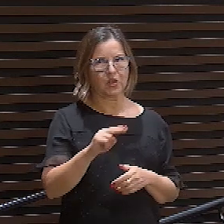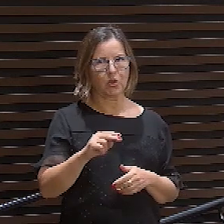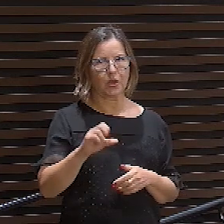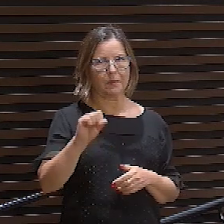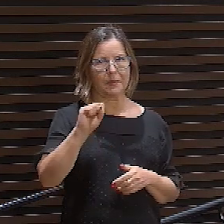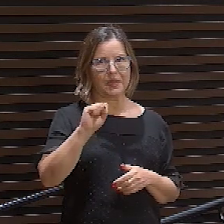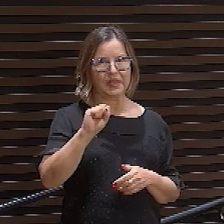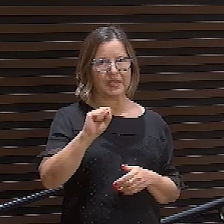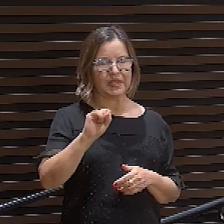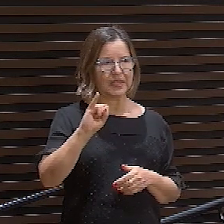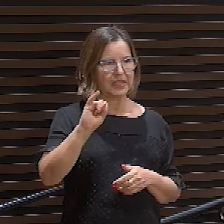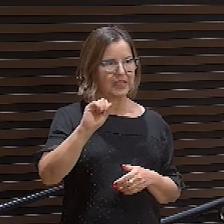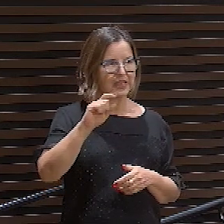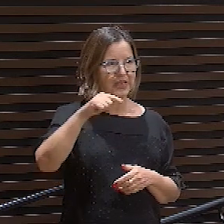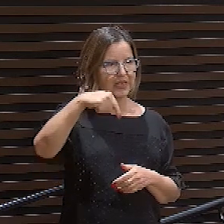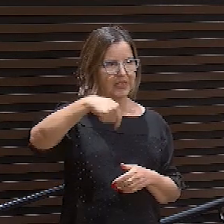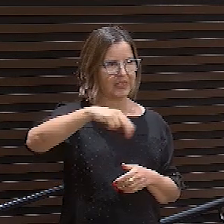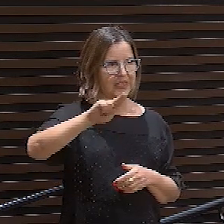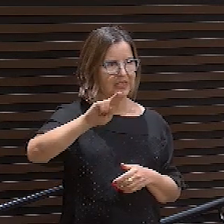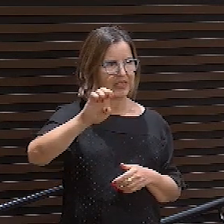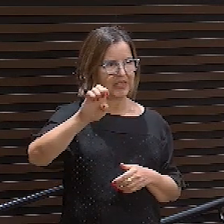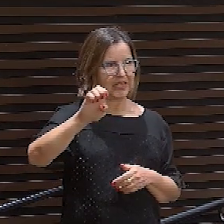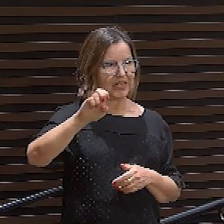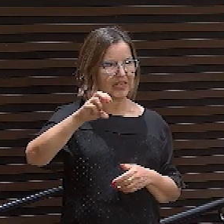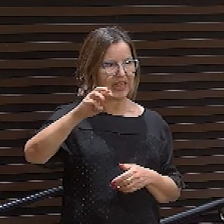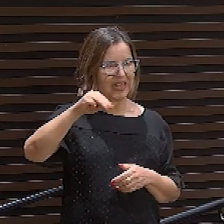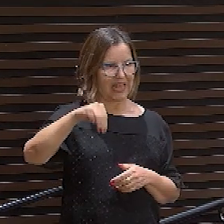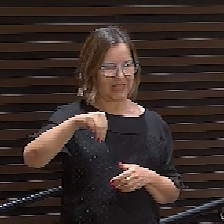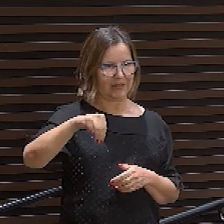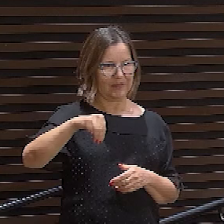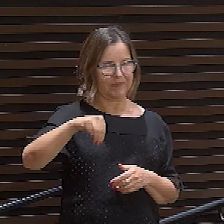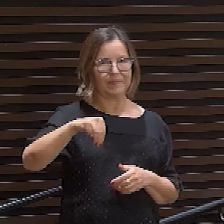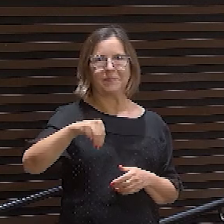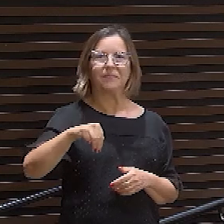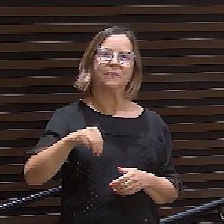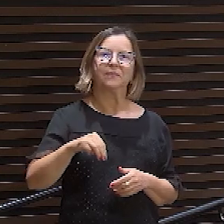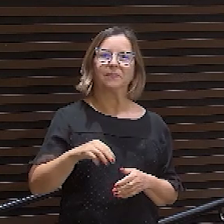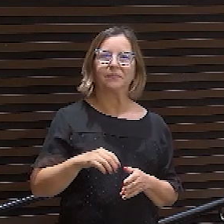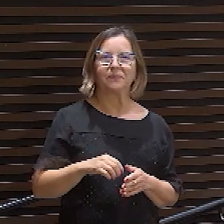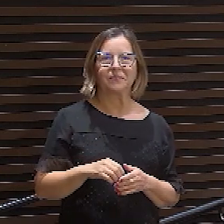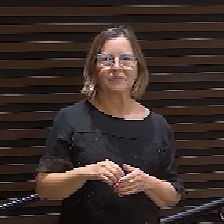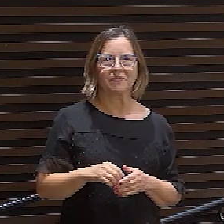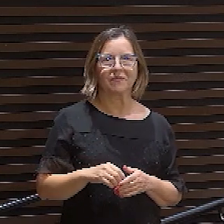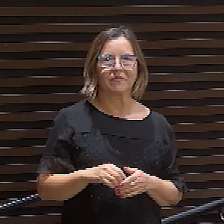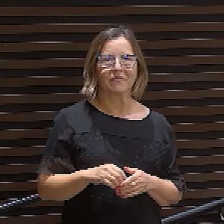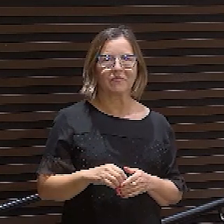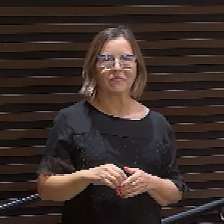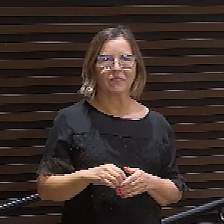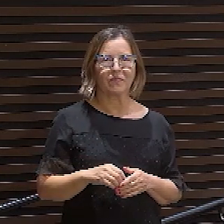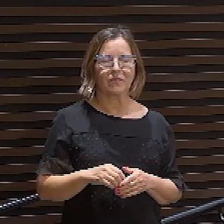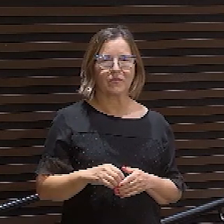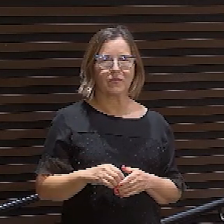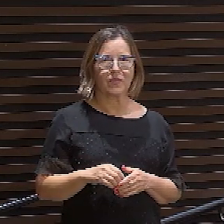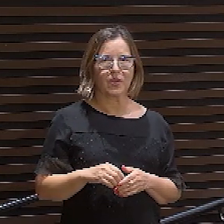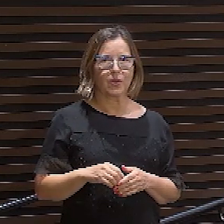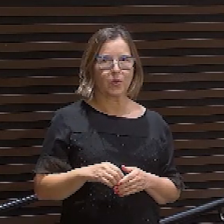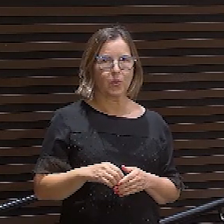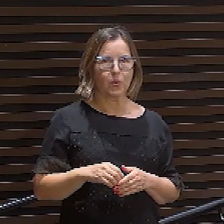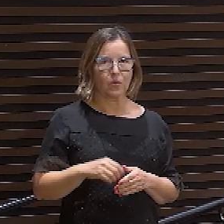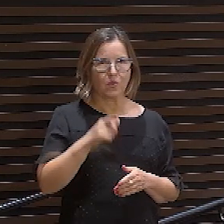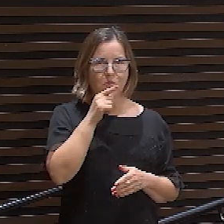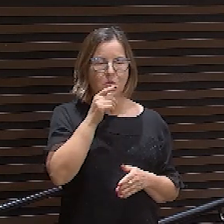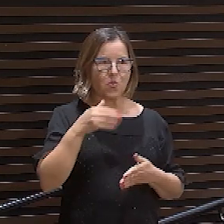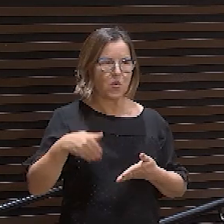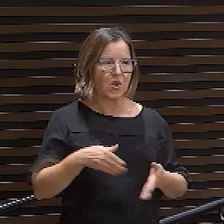que atravessa, porque ele atravessou o Jordão